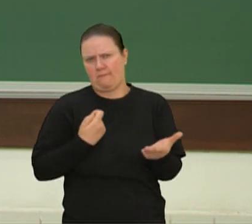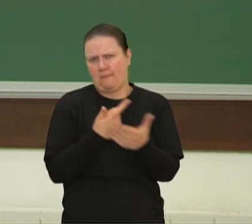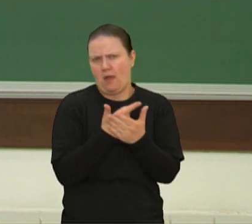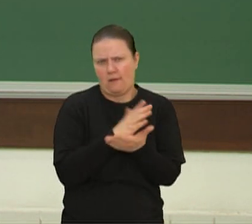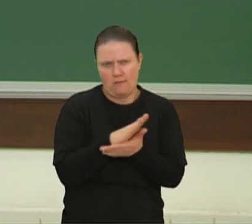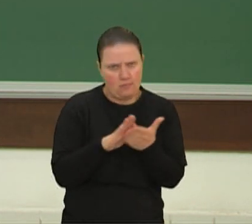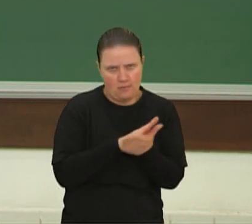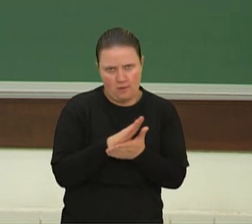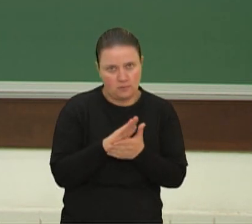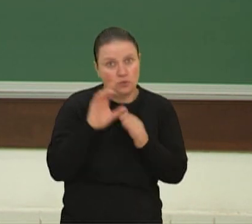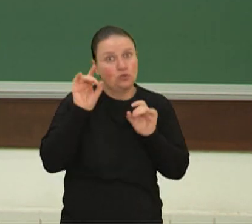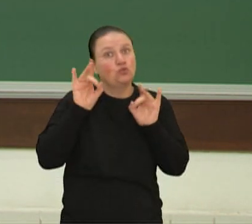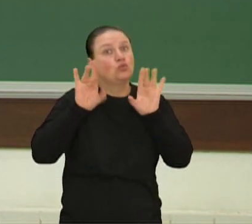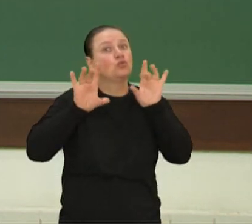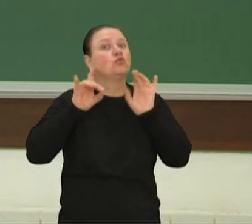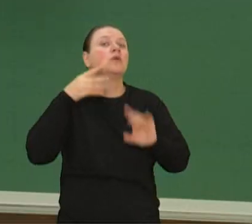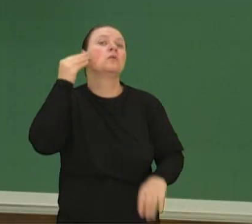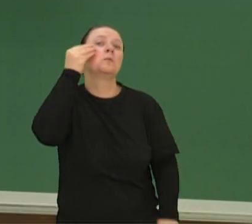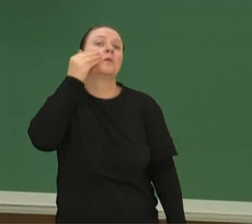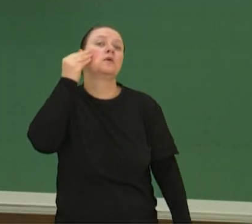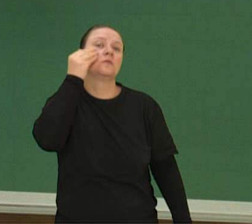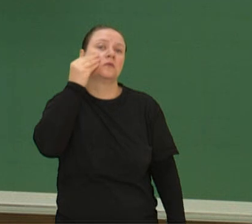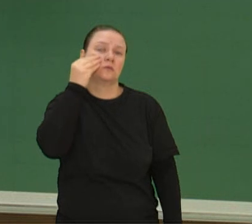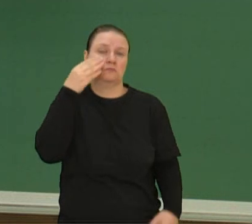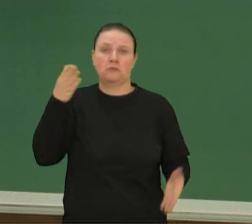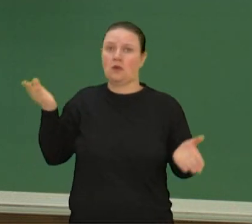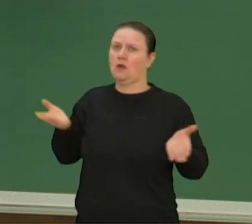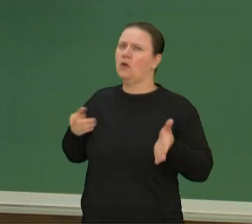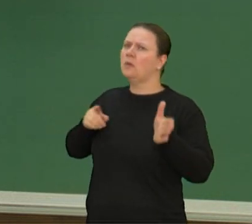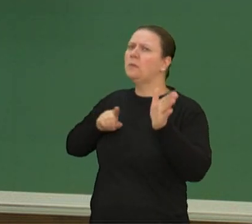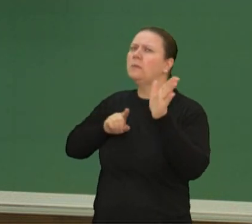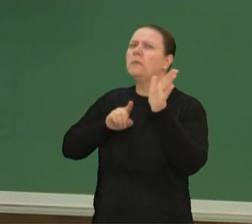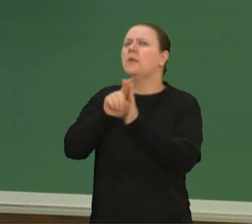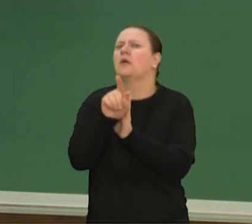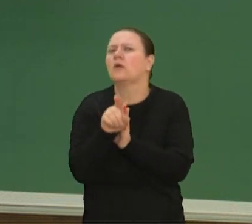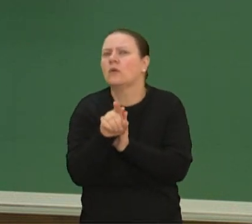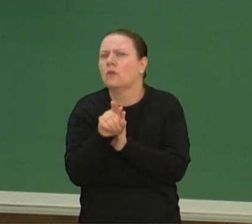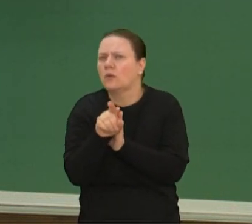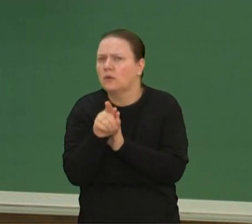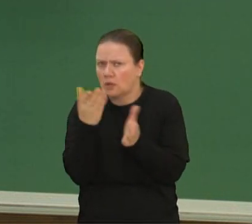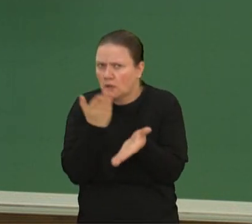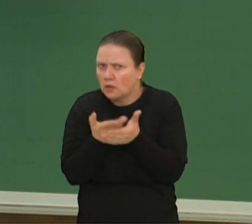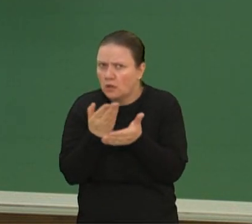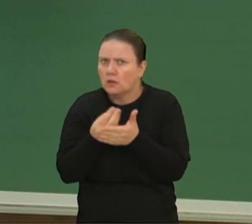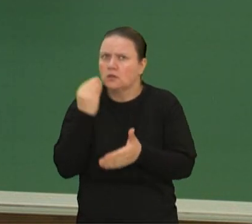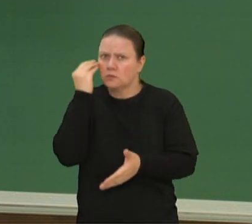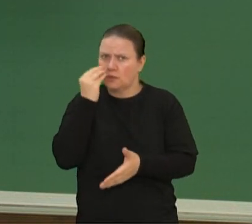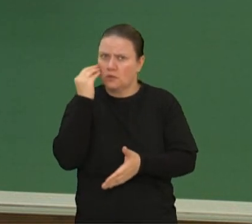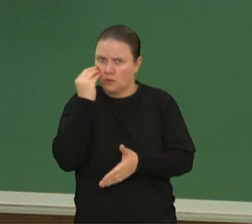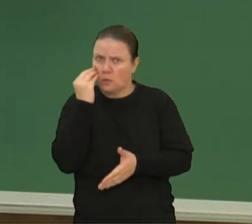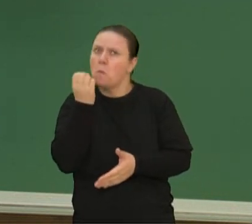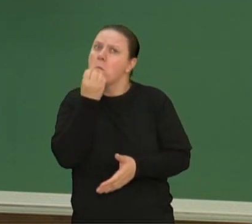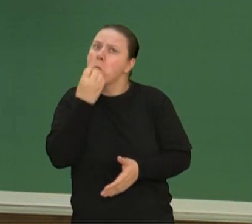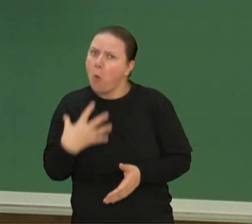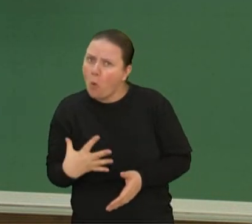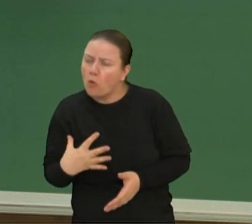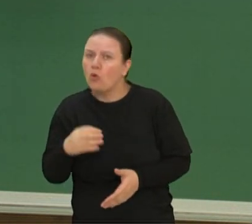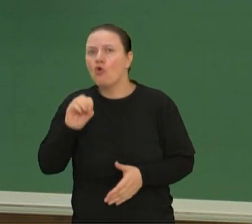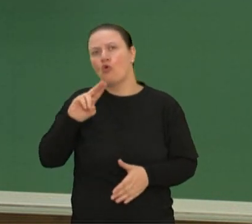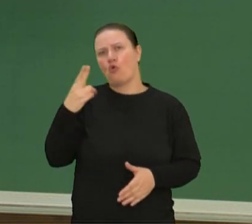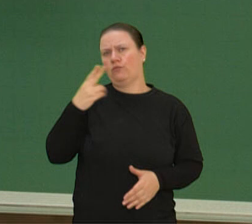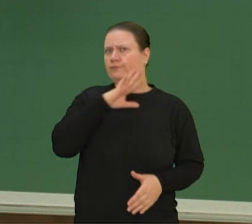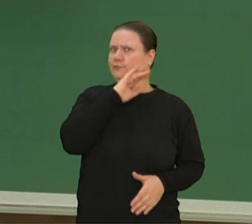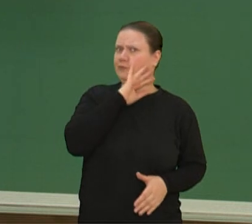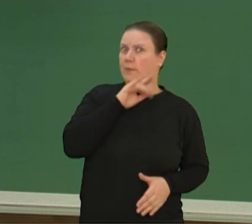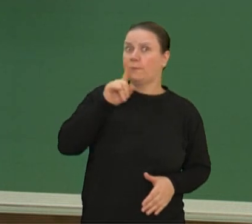se eu gosto ou não. E aí eu faço o questionamento. Essa aula experimental é uma vantagem ou é um risco? Para pensar sobre